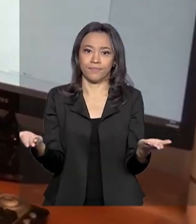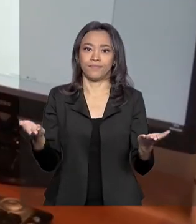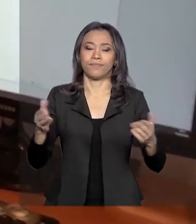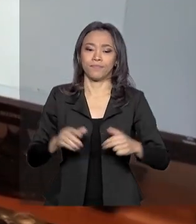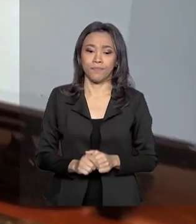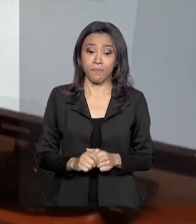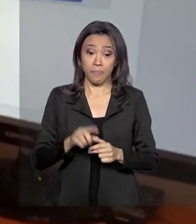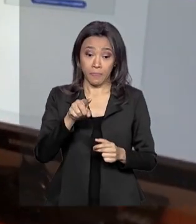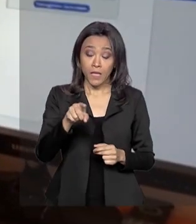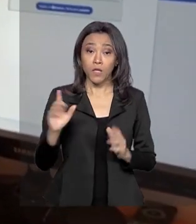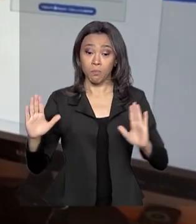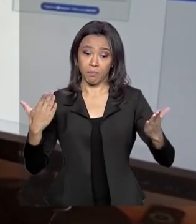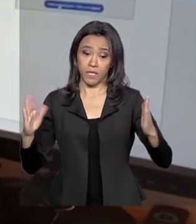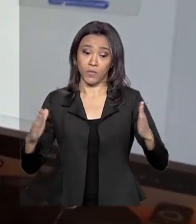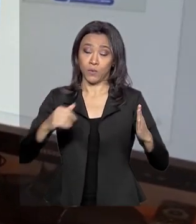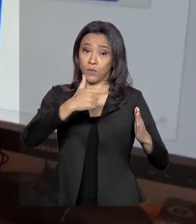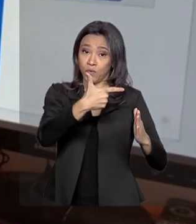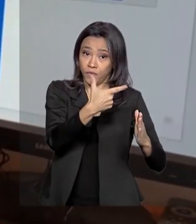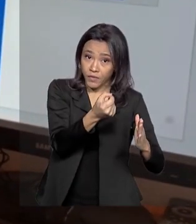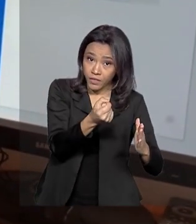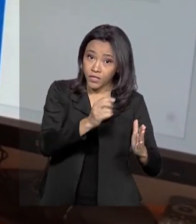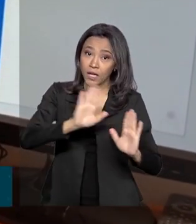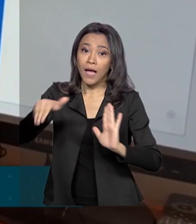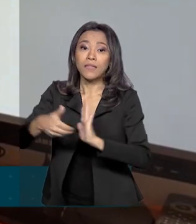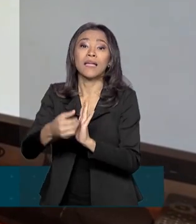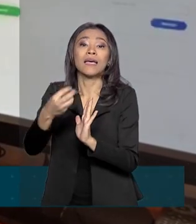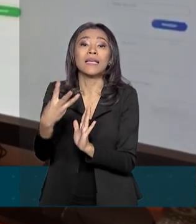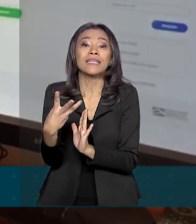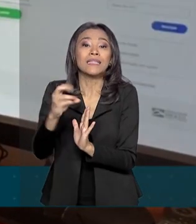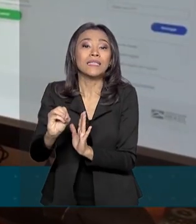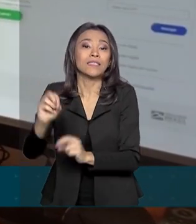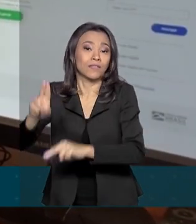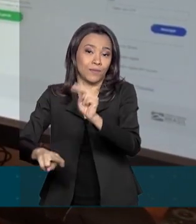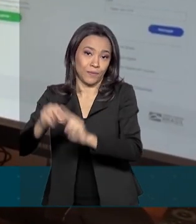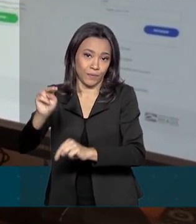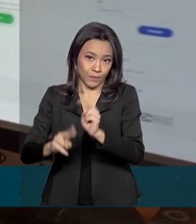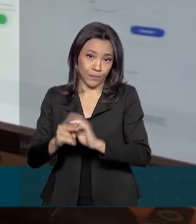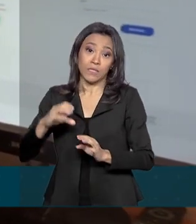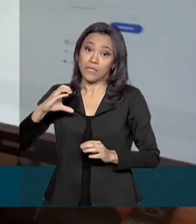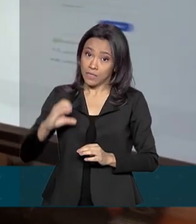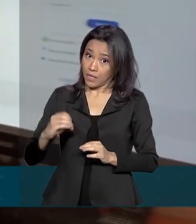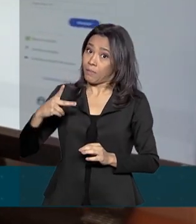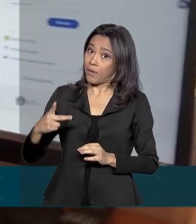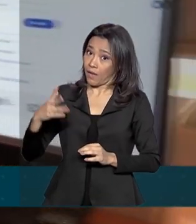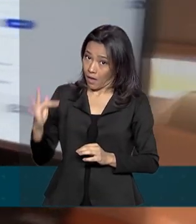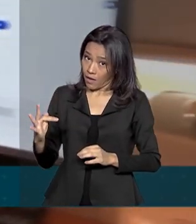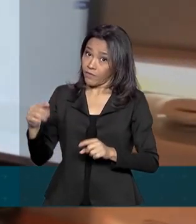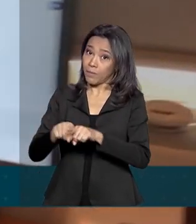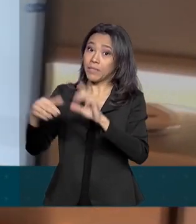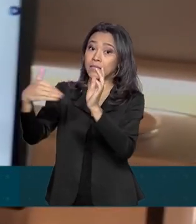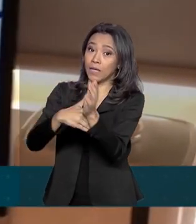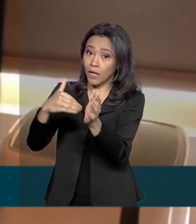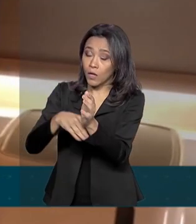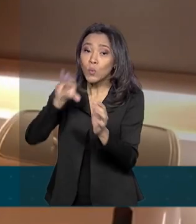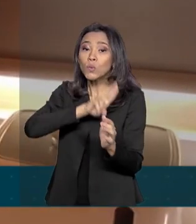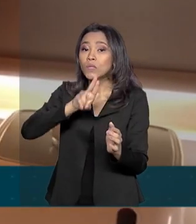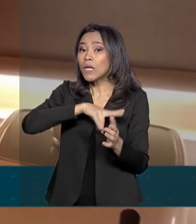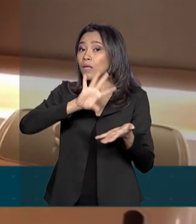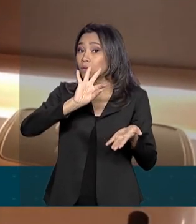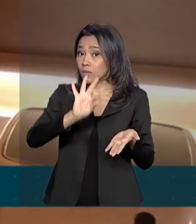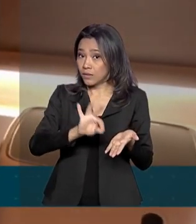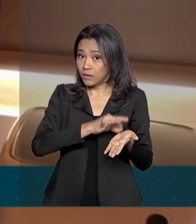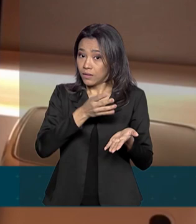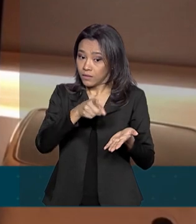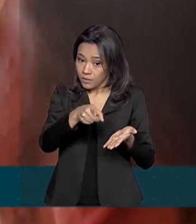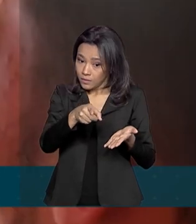inem.inep.gov.br entre os dias 20 e 30 de junho, com CPF e senha utilizados no cadastro do